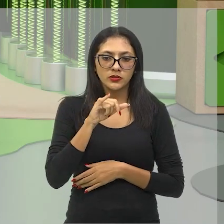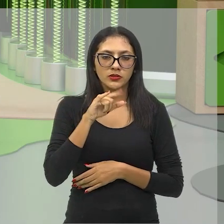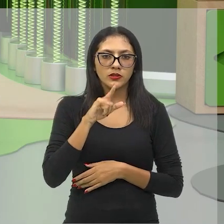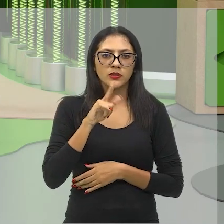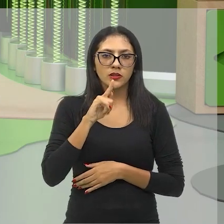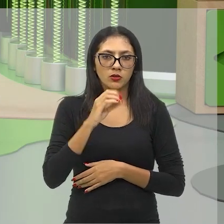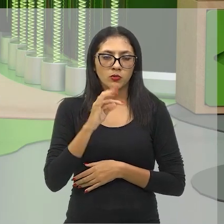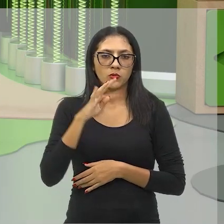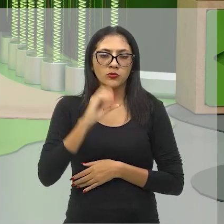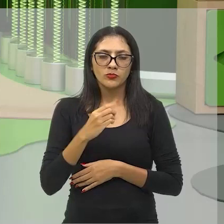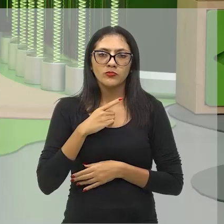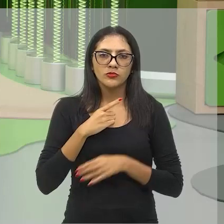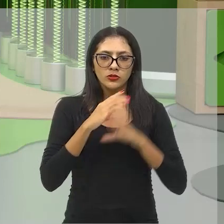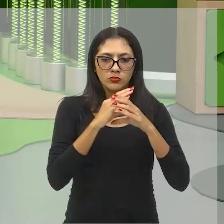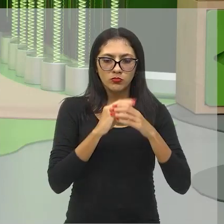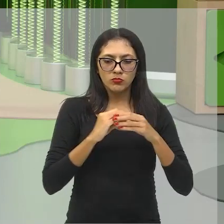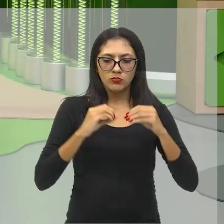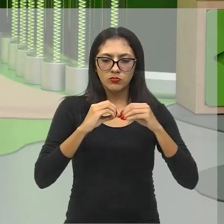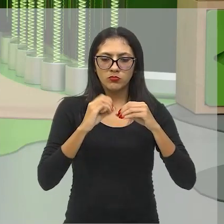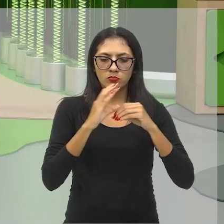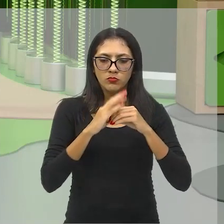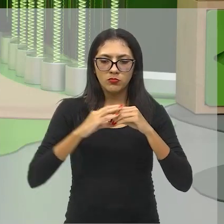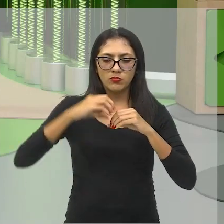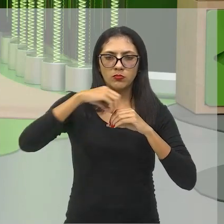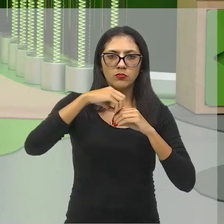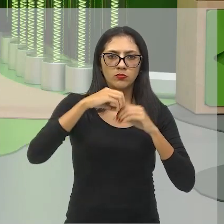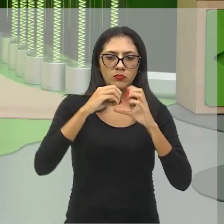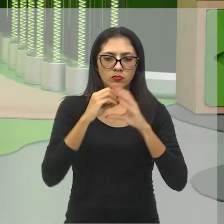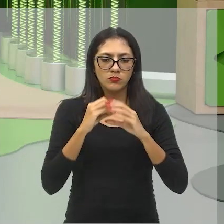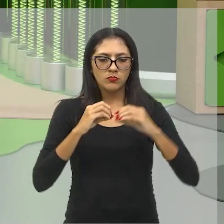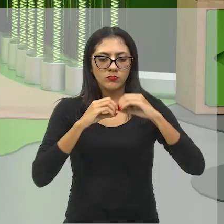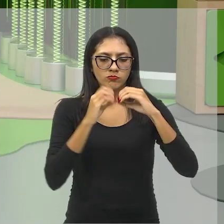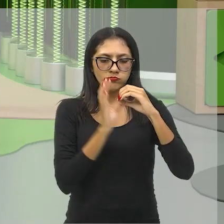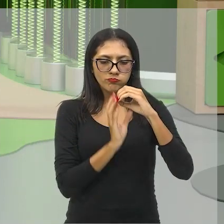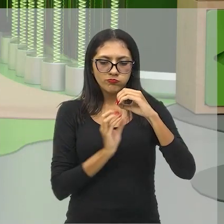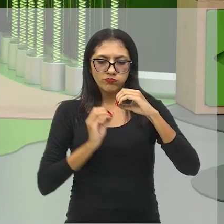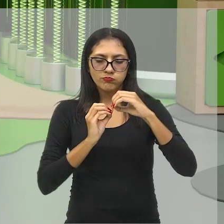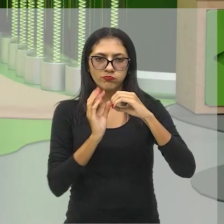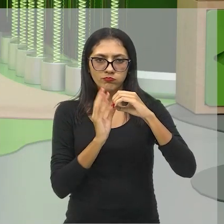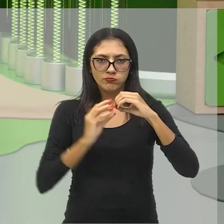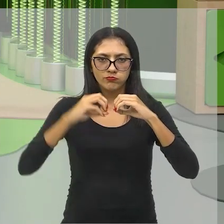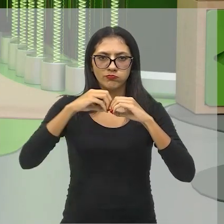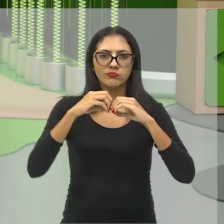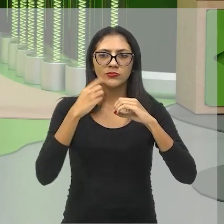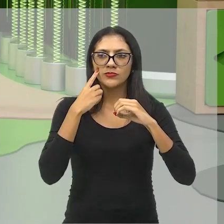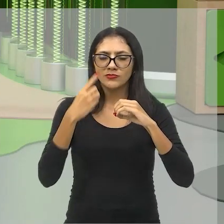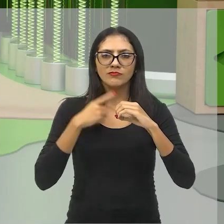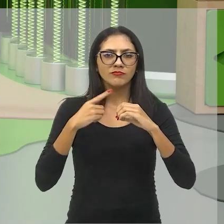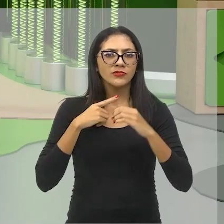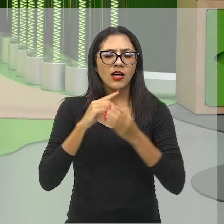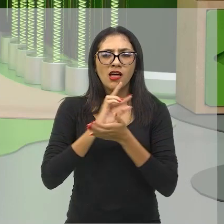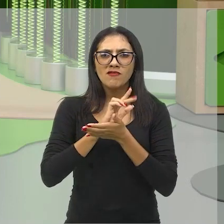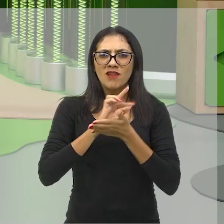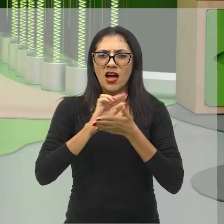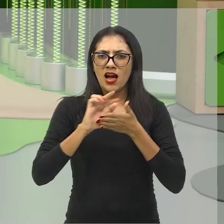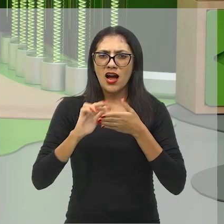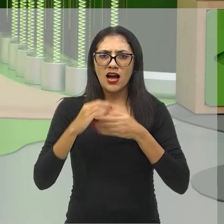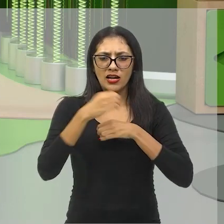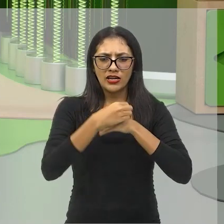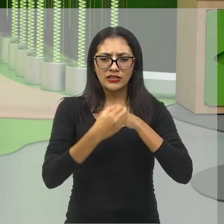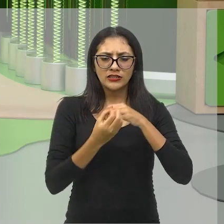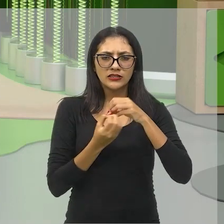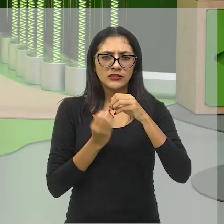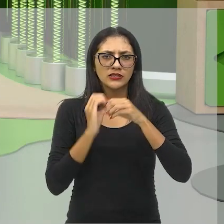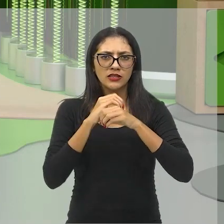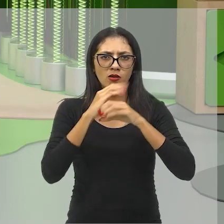ele vai passar por divisões, né, que são clivagens, são sucessivas divisões, aí vão formando, olha, uma sequência de novas células, né,